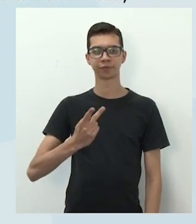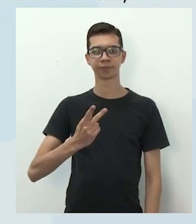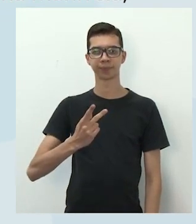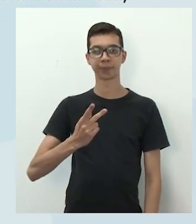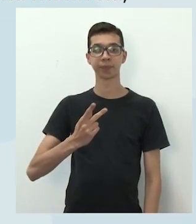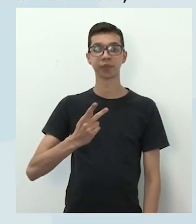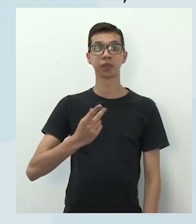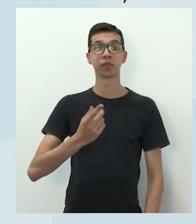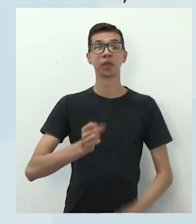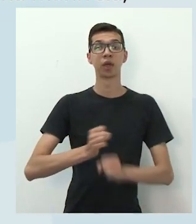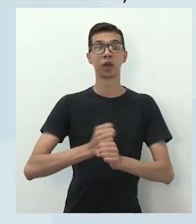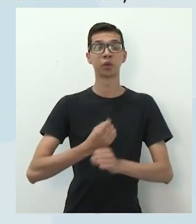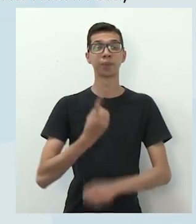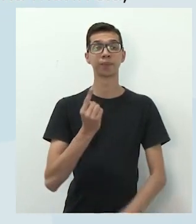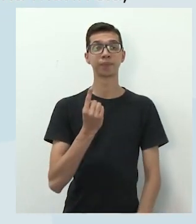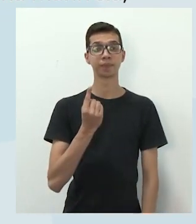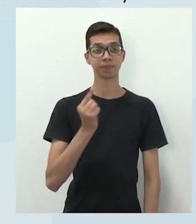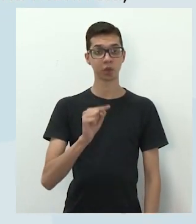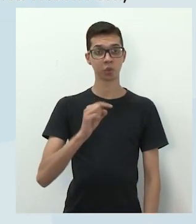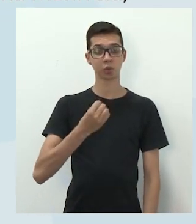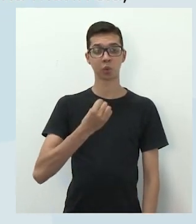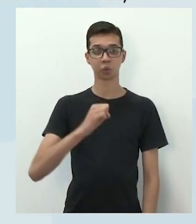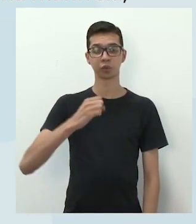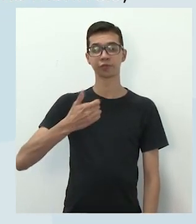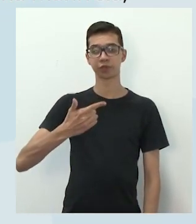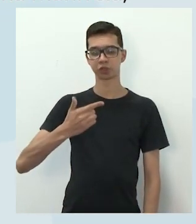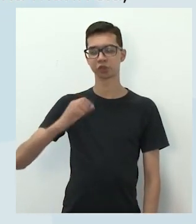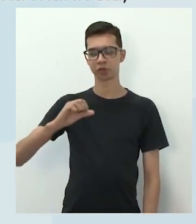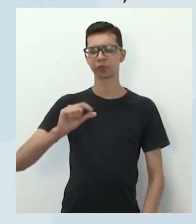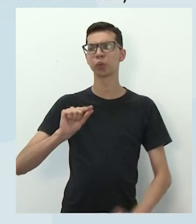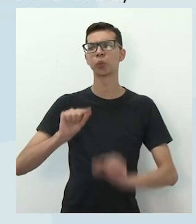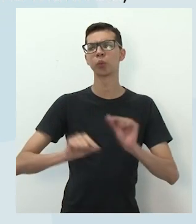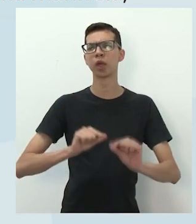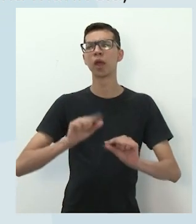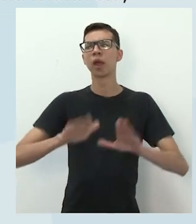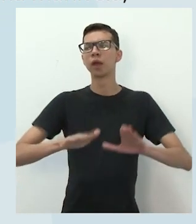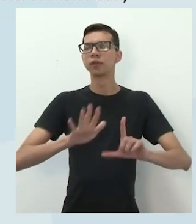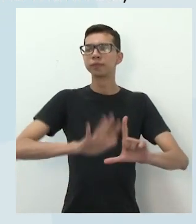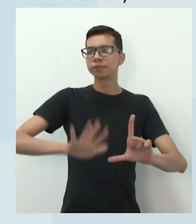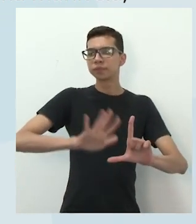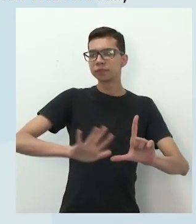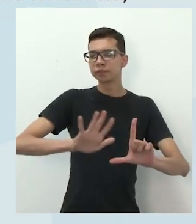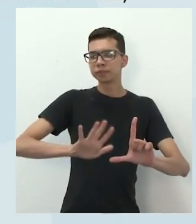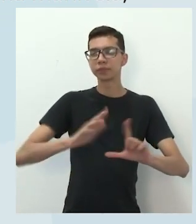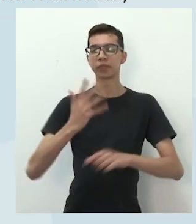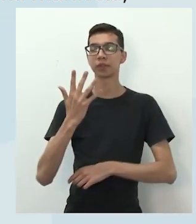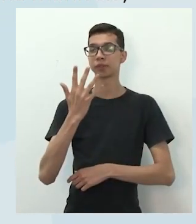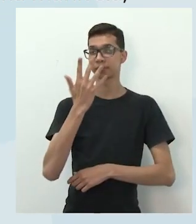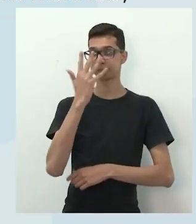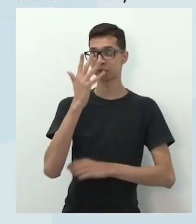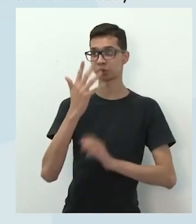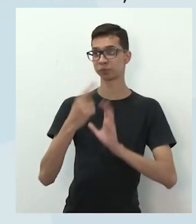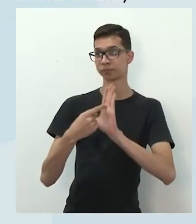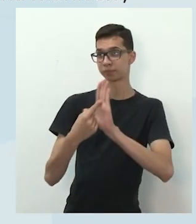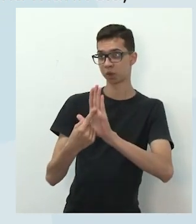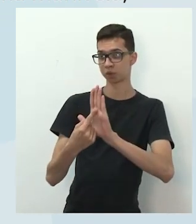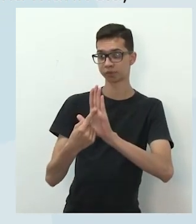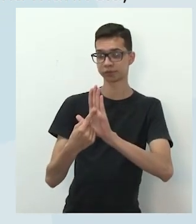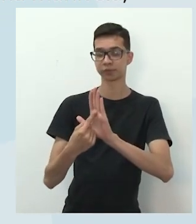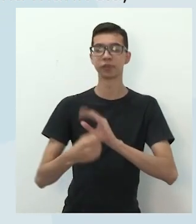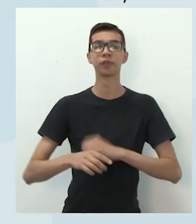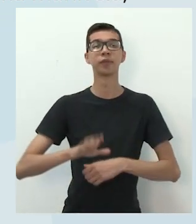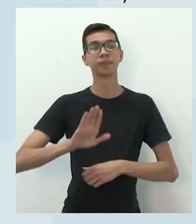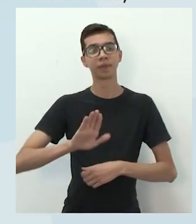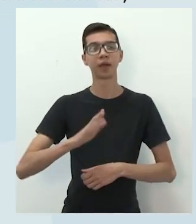disco liso movido a corda, onde imagens estáticas com pequenas alterações eram projetadas em um espelho, quando se girava uma manivela,